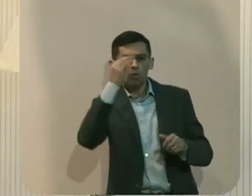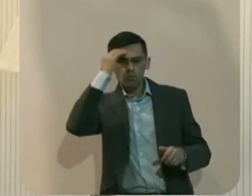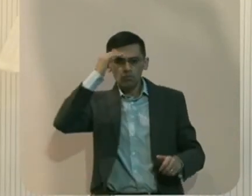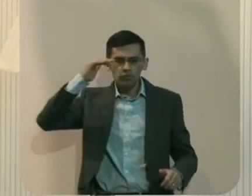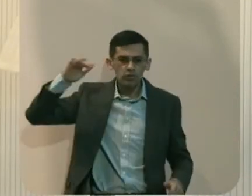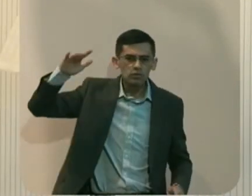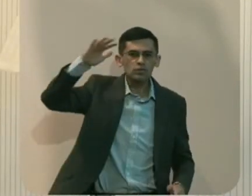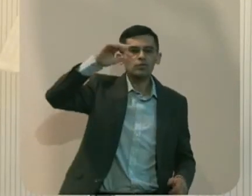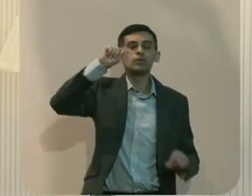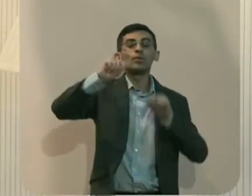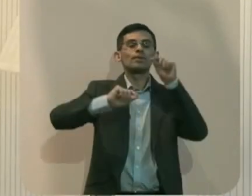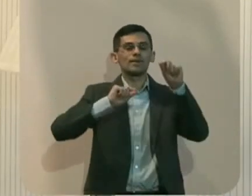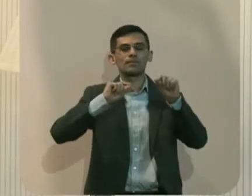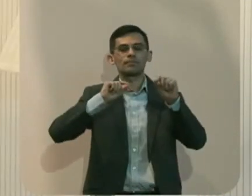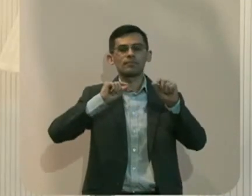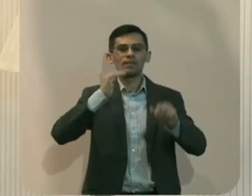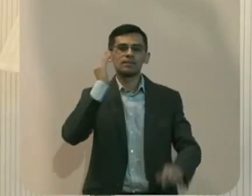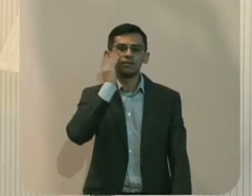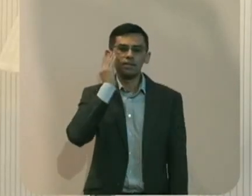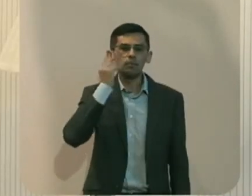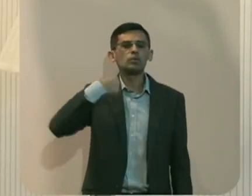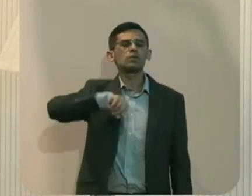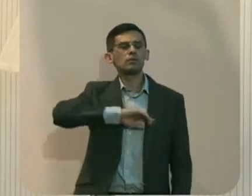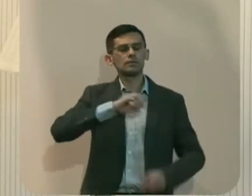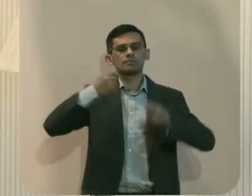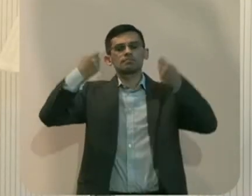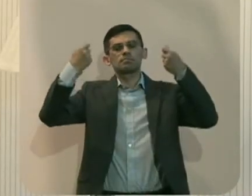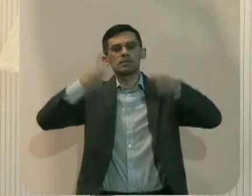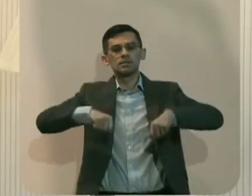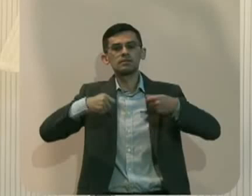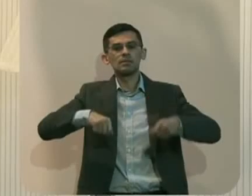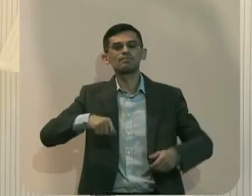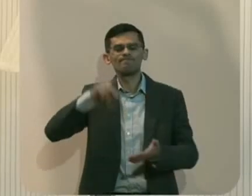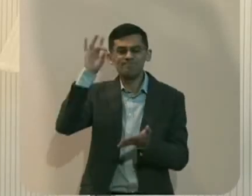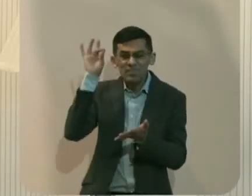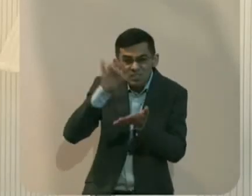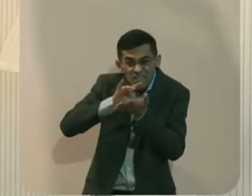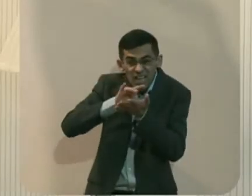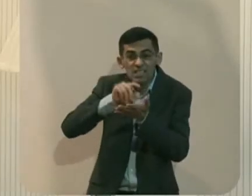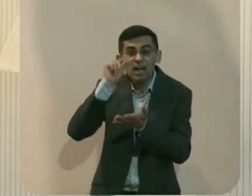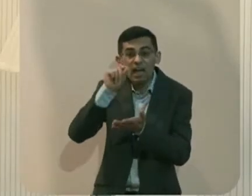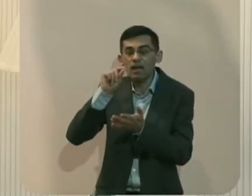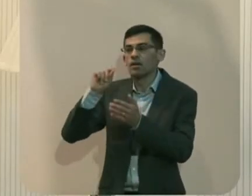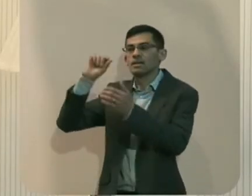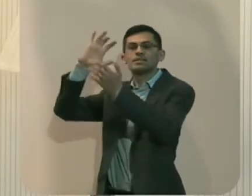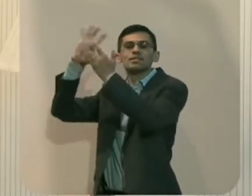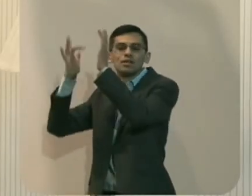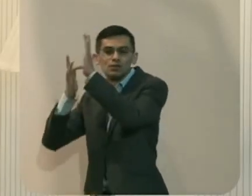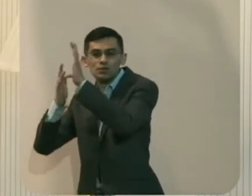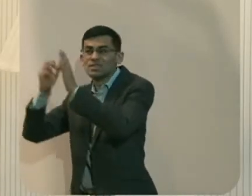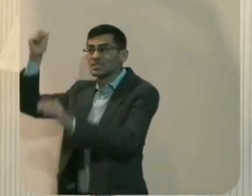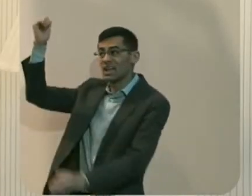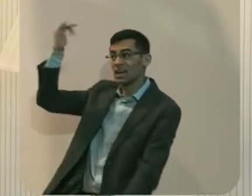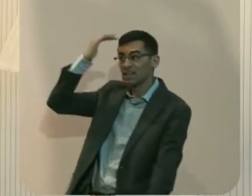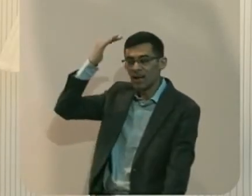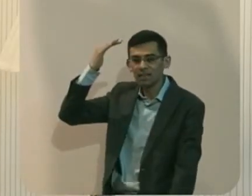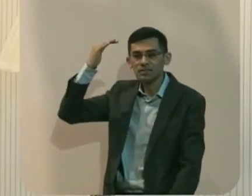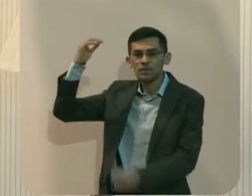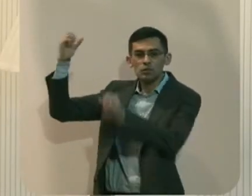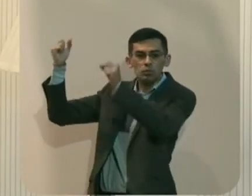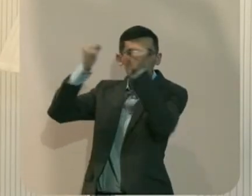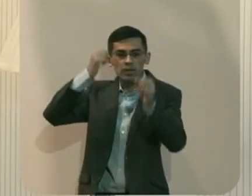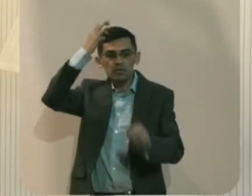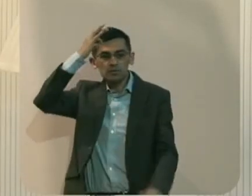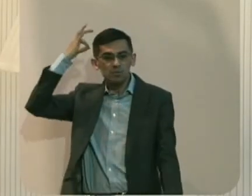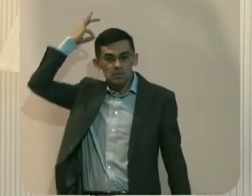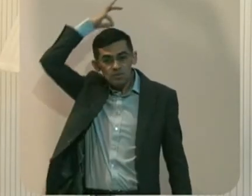filosofias. Sabe o que a gente precisa? É de Jesus, da graça de Deus, do poder do Espírito Santo